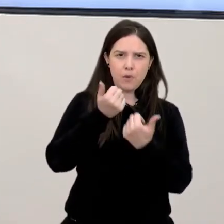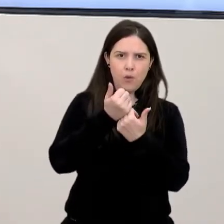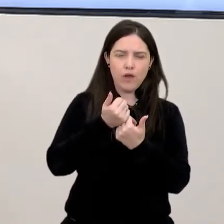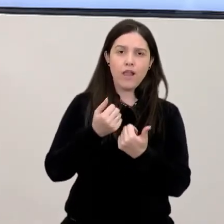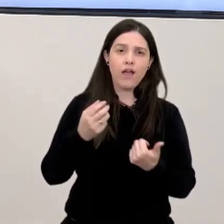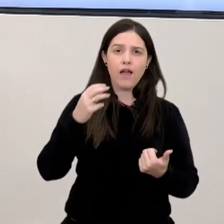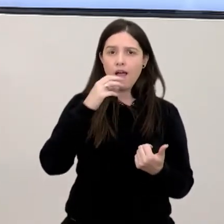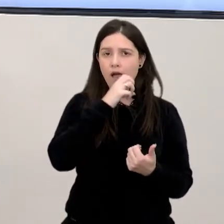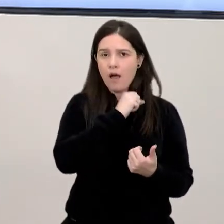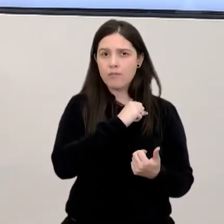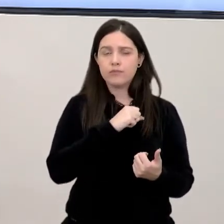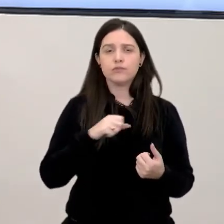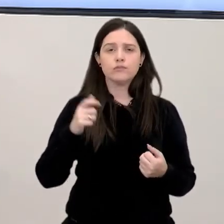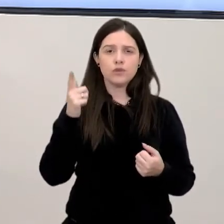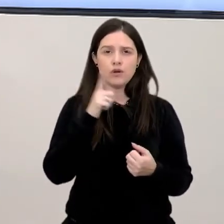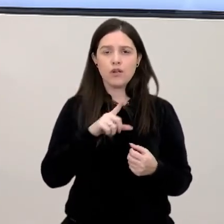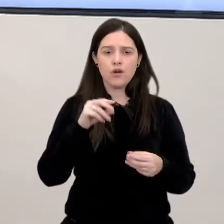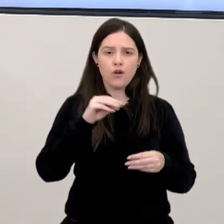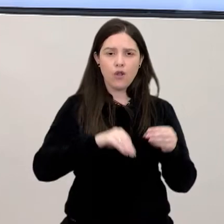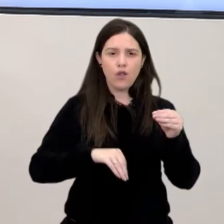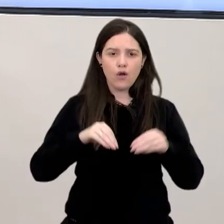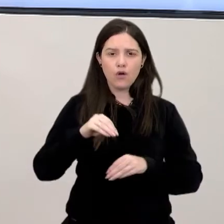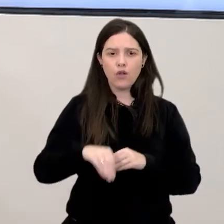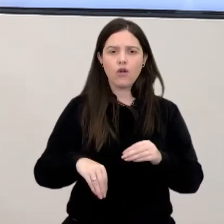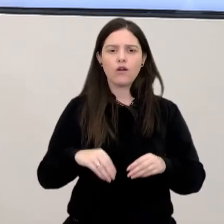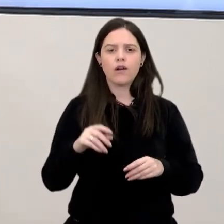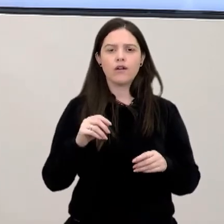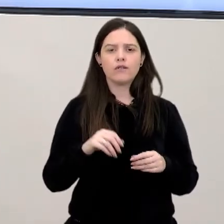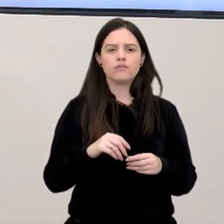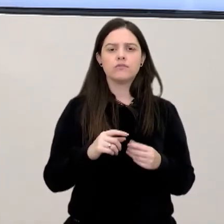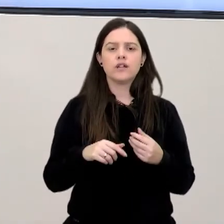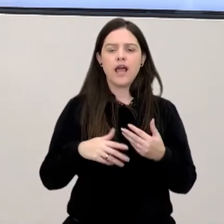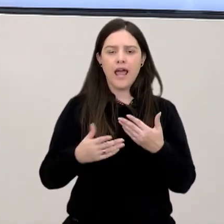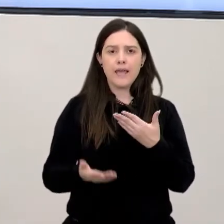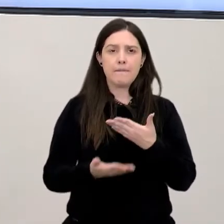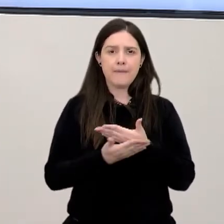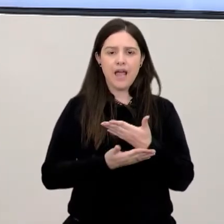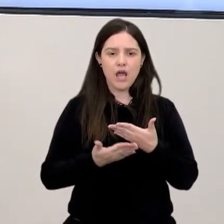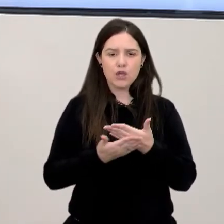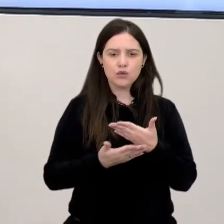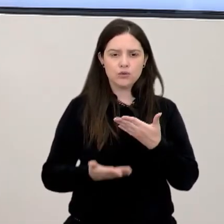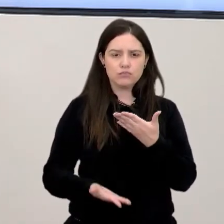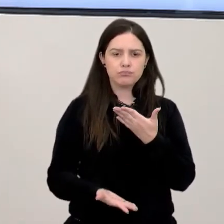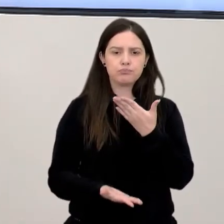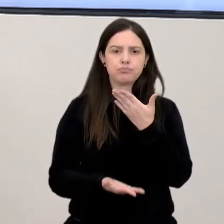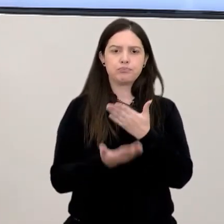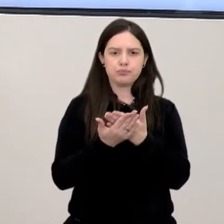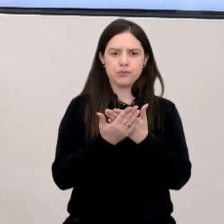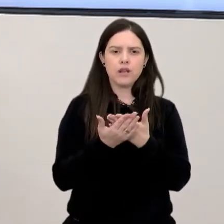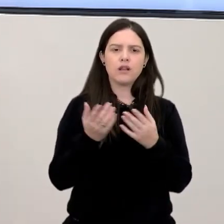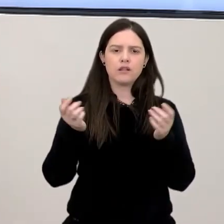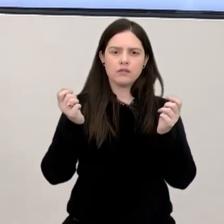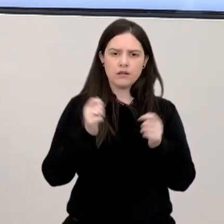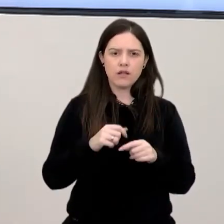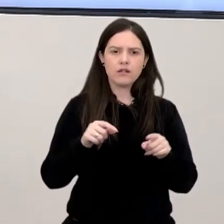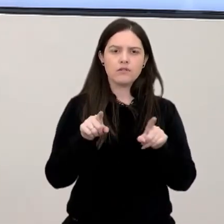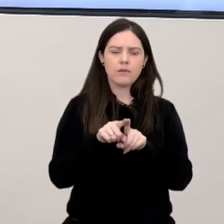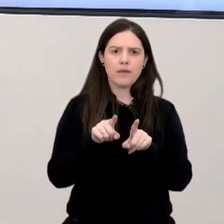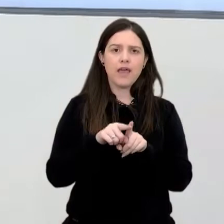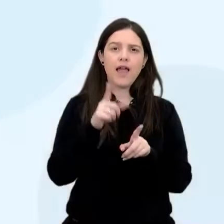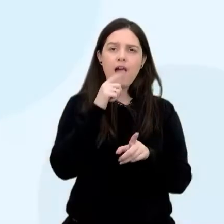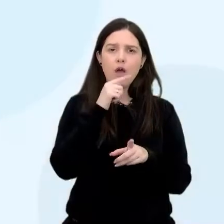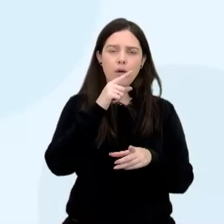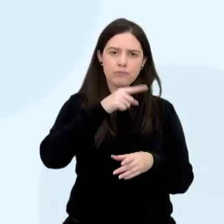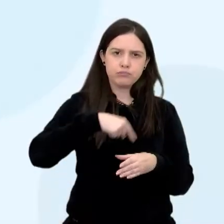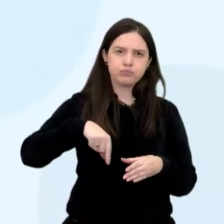rapidamente. Então a gente coloca esse tubo de cobre, porque ela vai pegar o calor que está no solo e transferir para dentro, né? A água vai passar ali dentro,